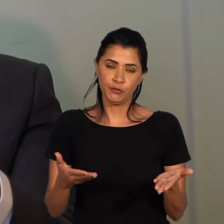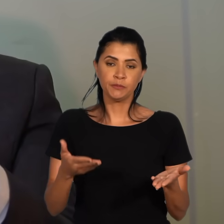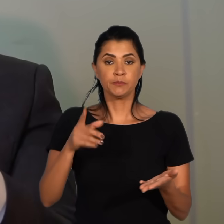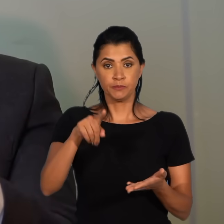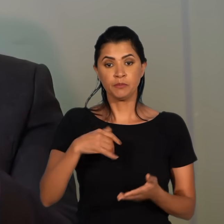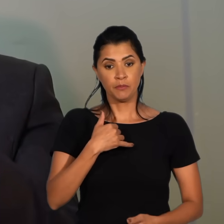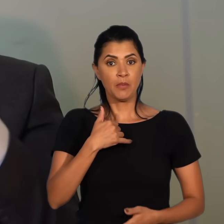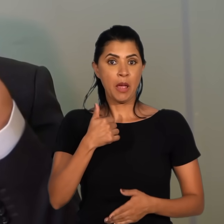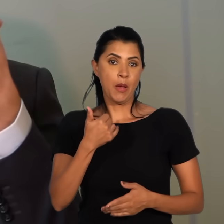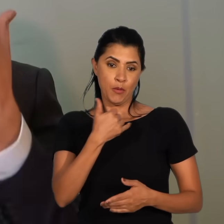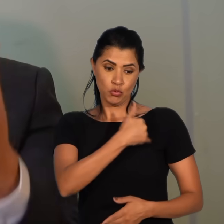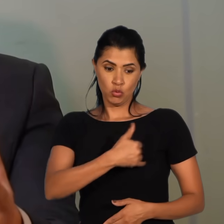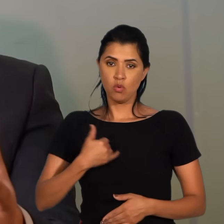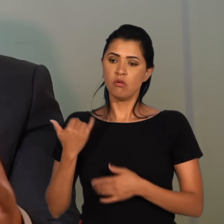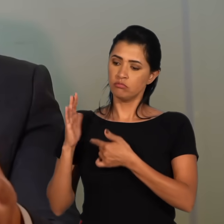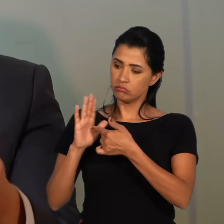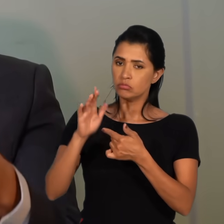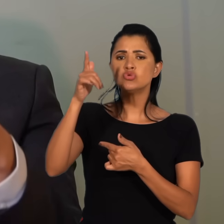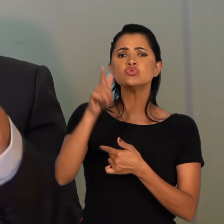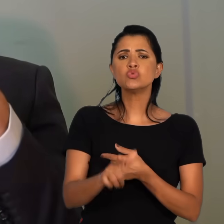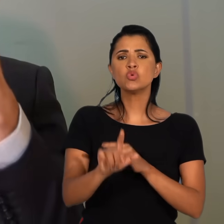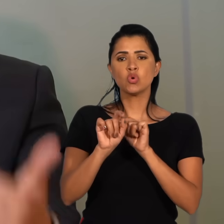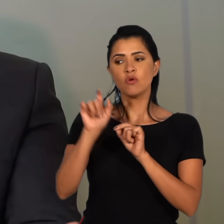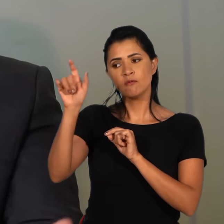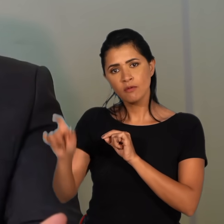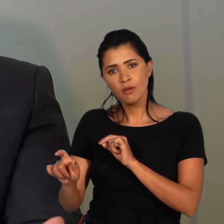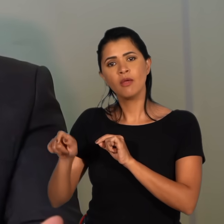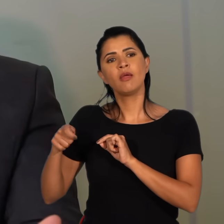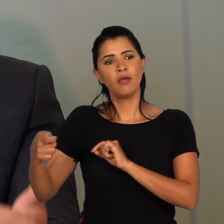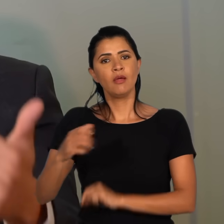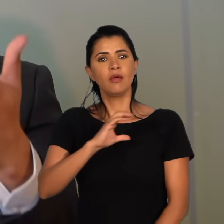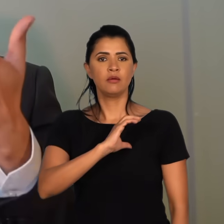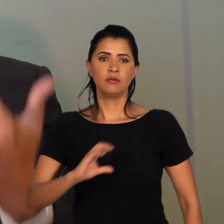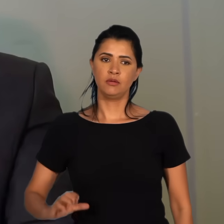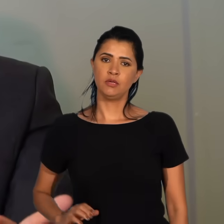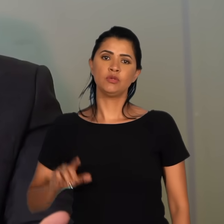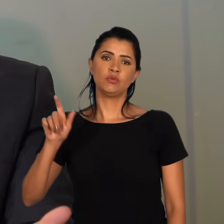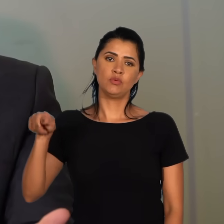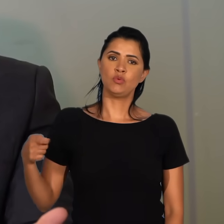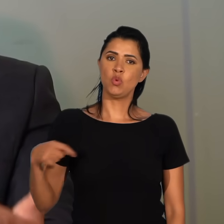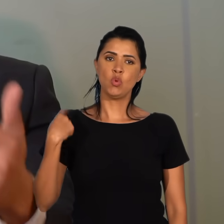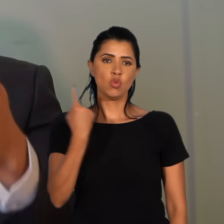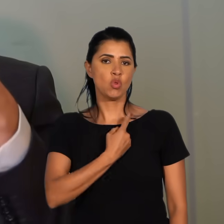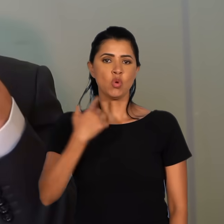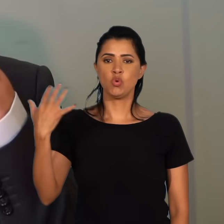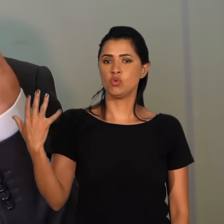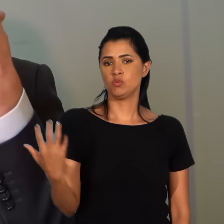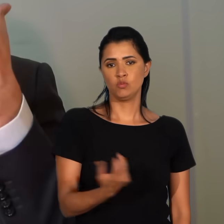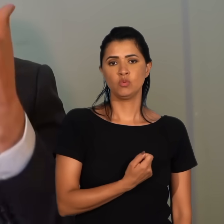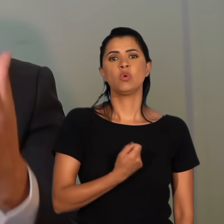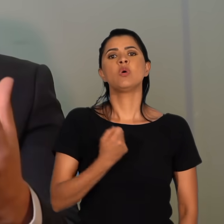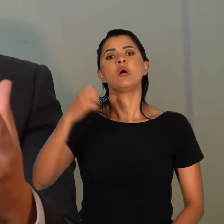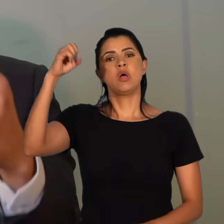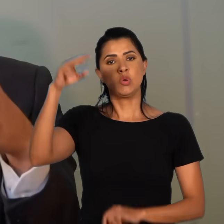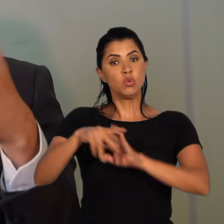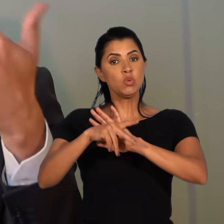palavra João vem reforçar mais uma vez de que ele é o Cristo de que ele é o nosso salvador de que ele é a